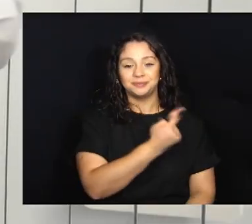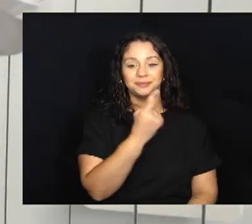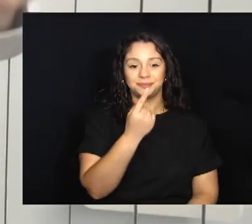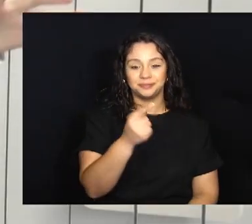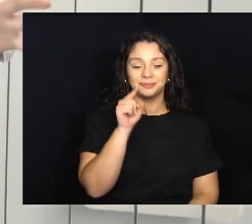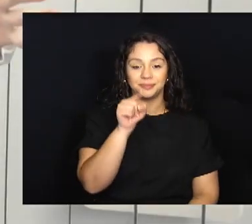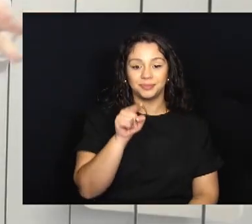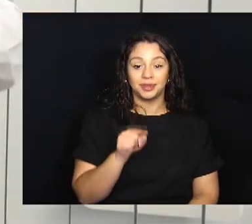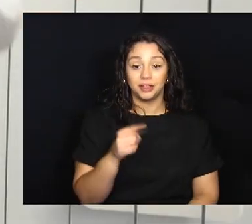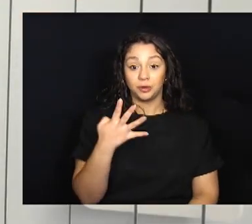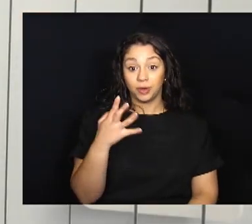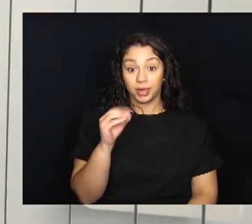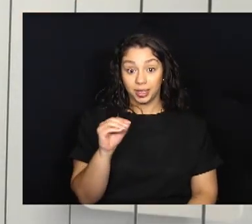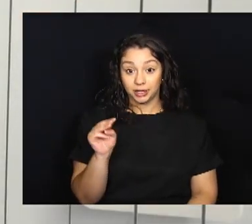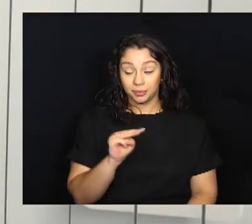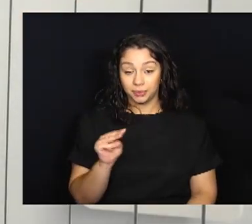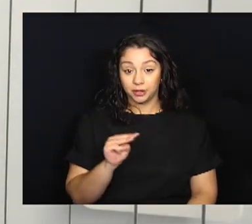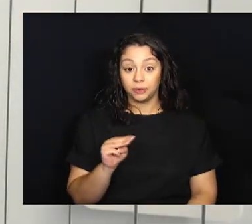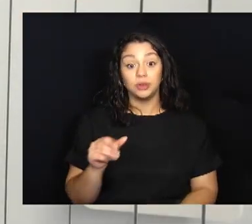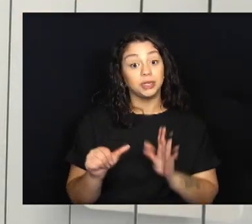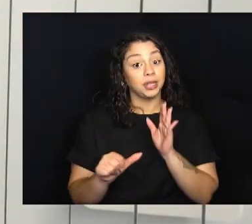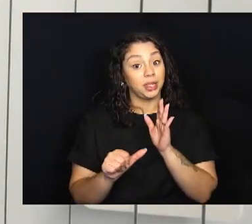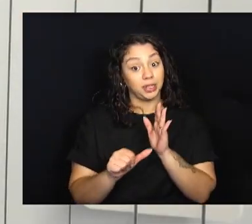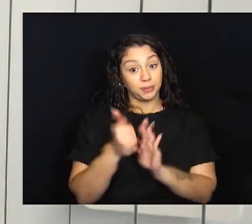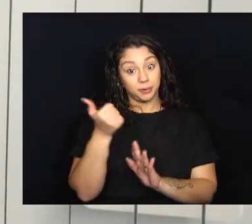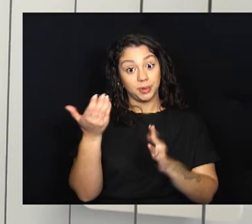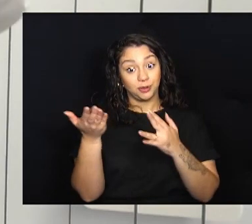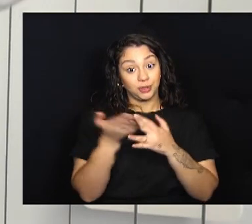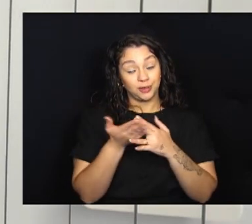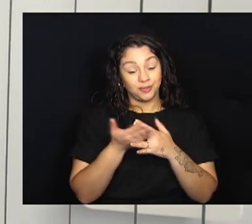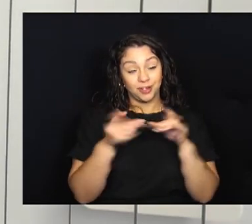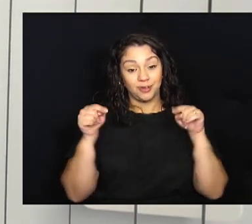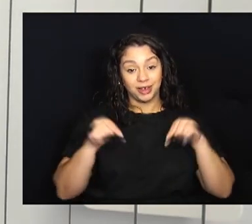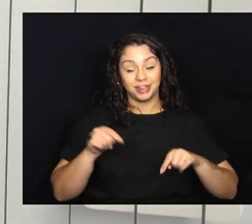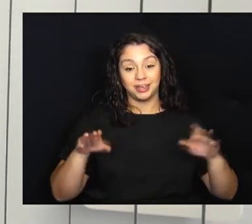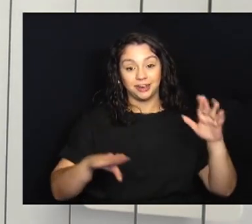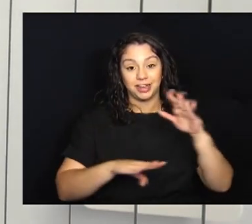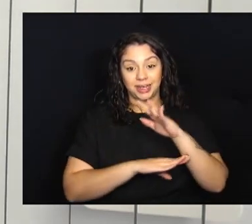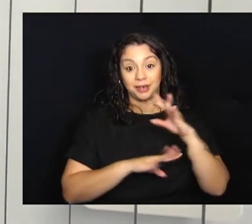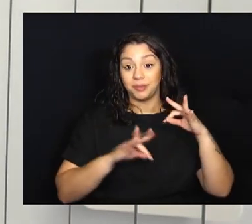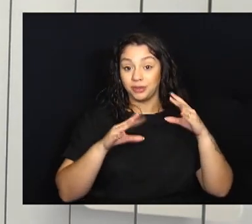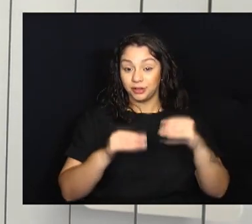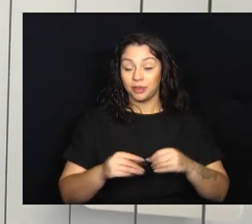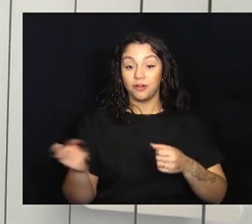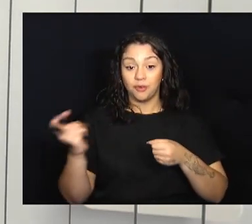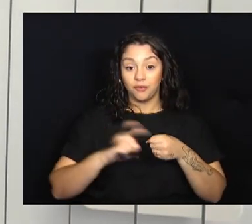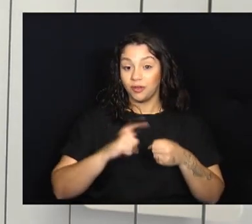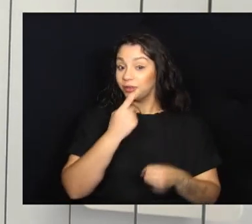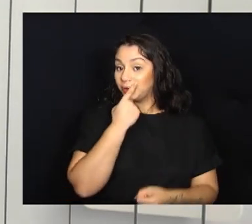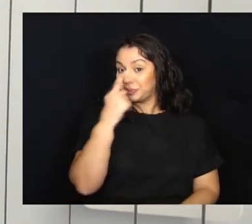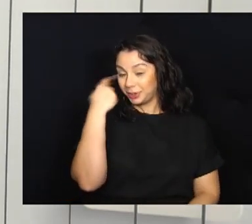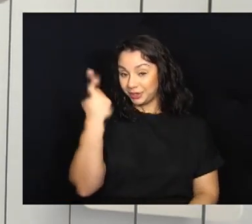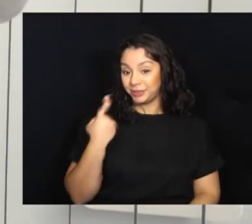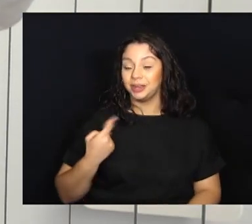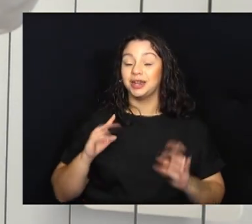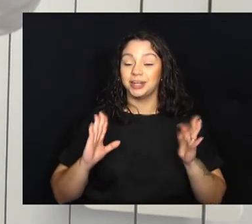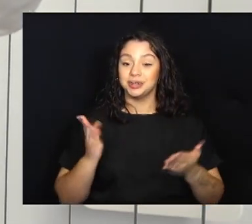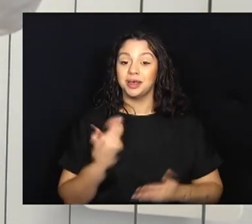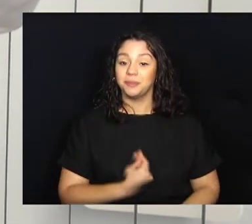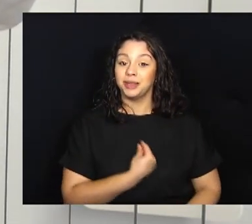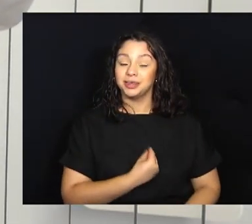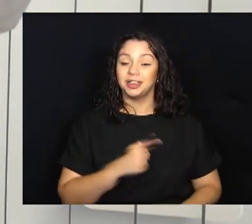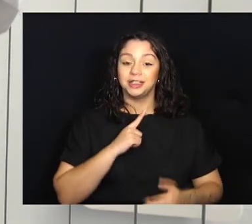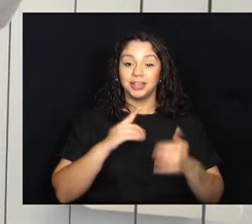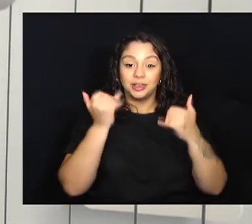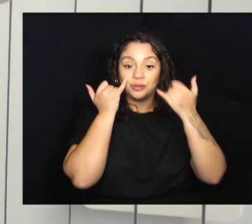40 minutos. Vamos fazer o seguinte, primeiro intervalo aqui no nosso Câmara Total. Na volta, Mirna Abreu já está aqui nos nossos estúdios. Tem as notícias